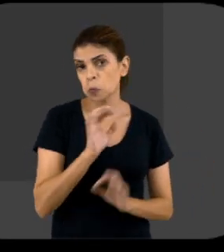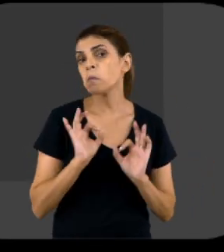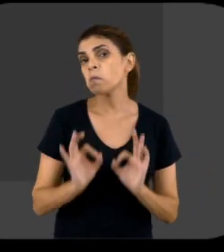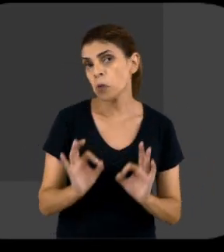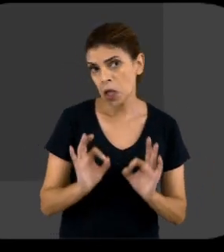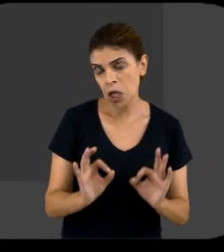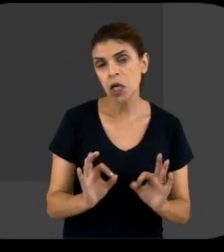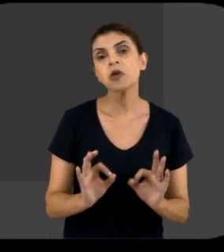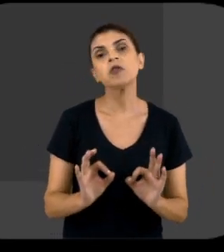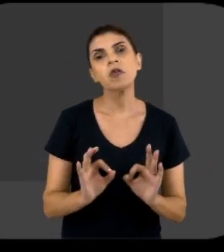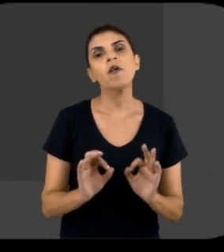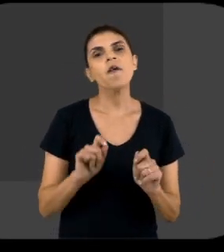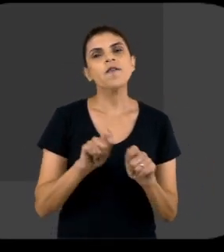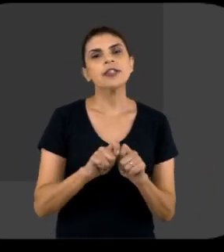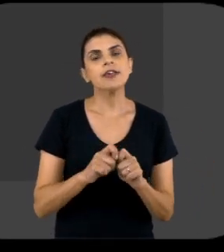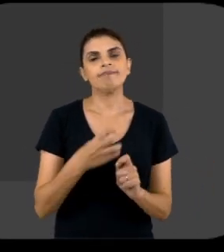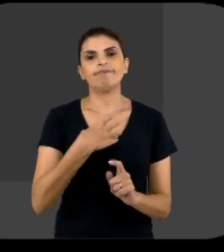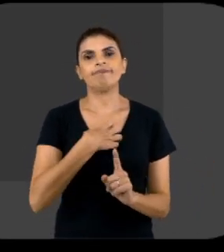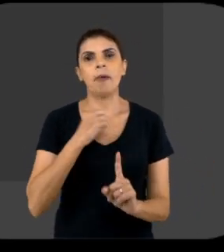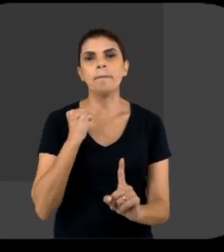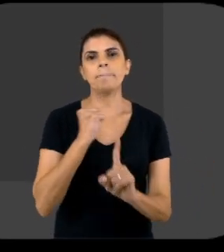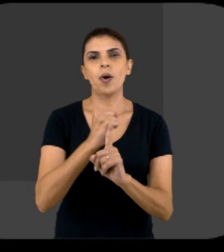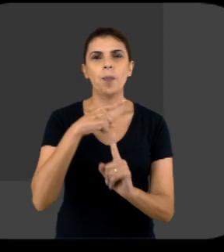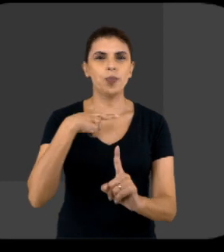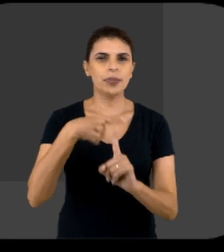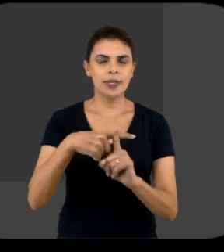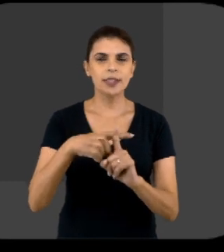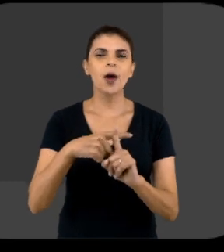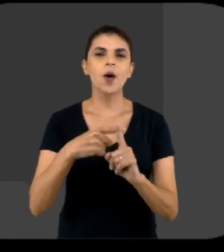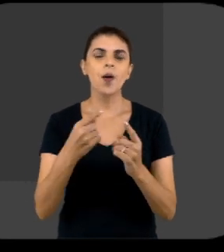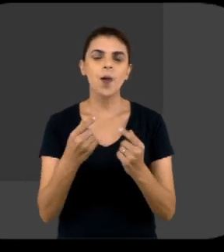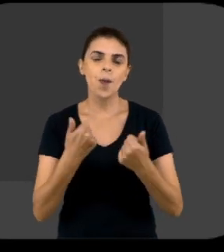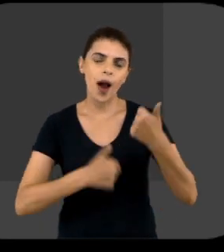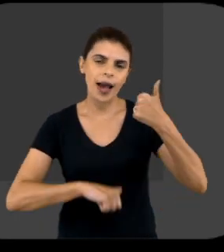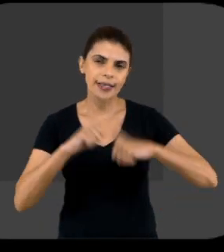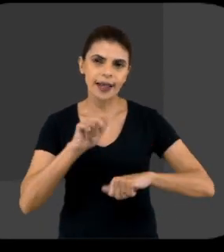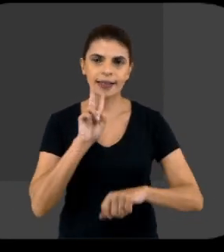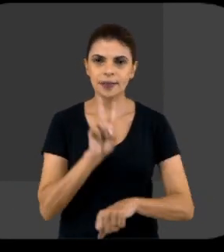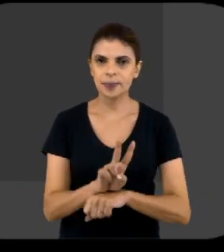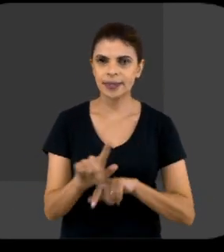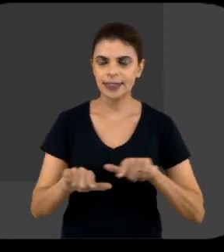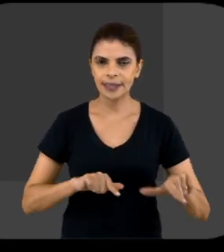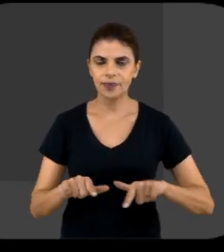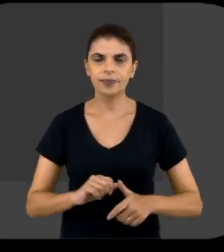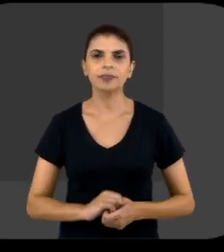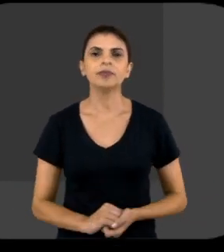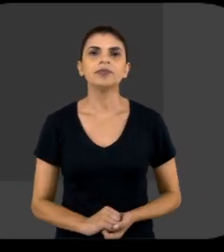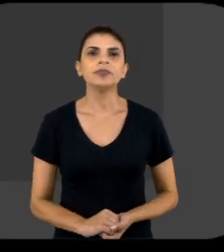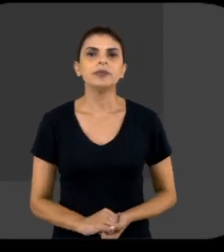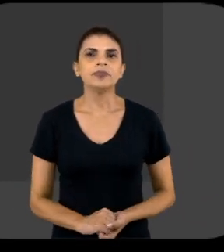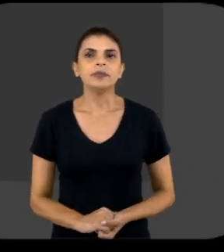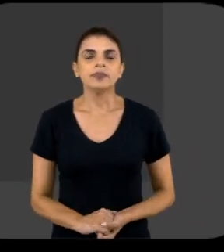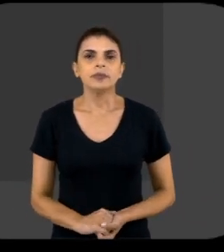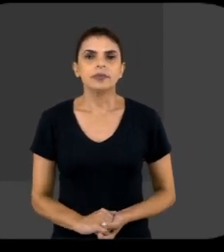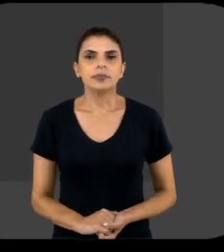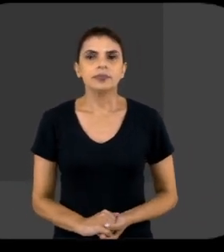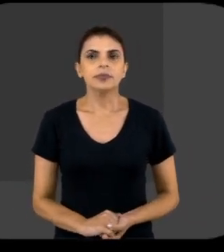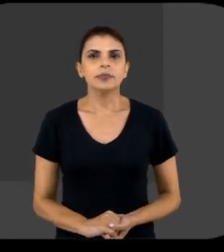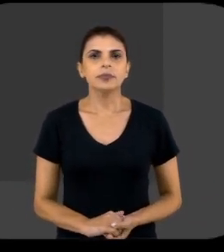se essas atividades geraram um impacto positivo na qualidade da prestação do serviço.